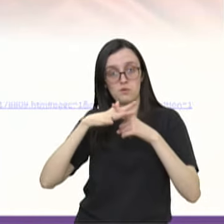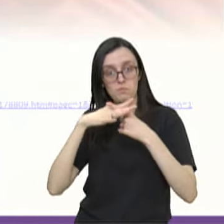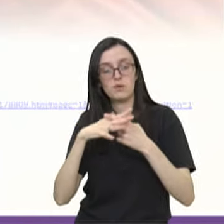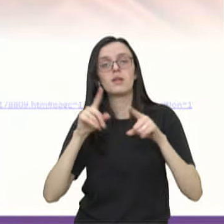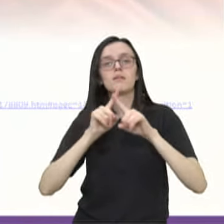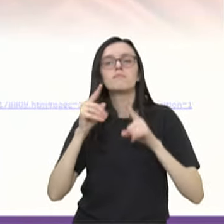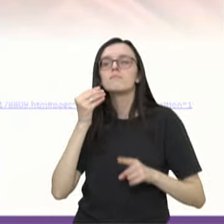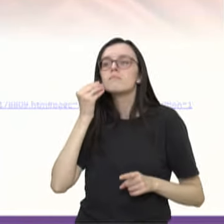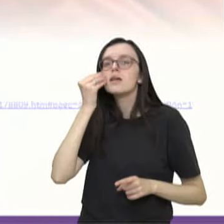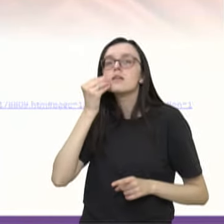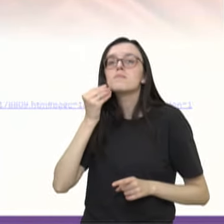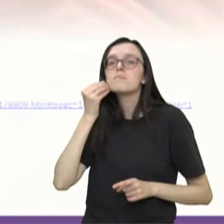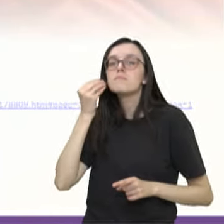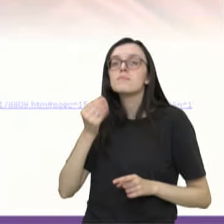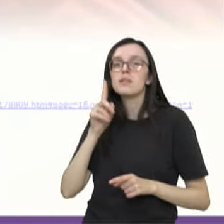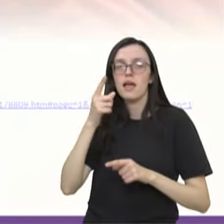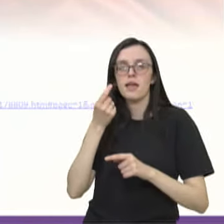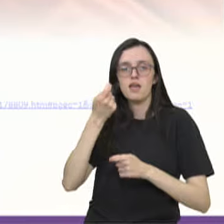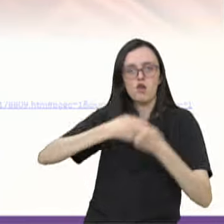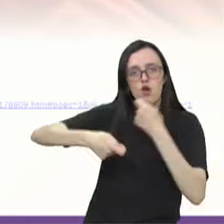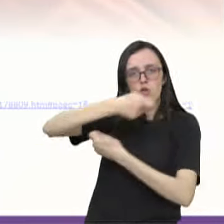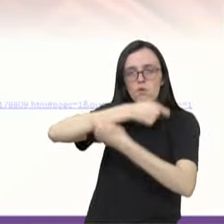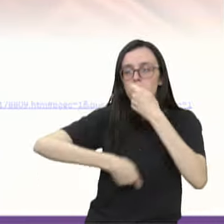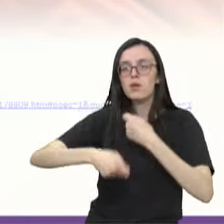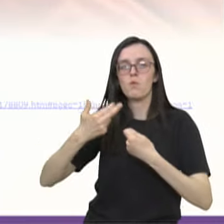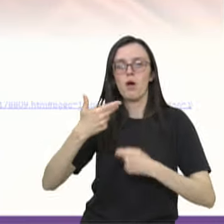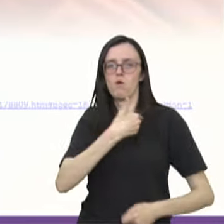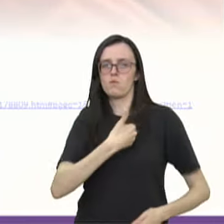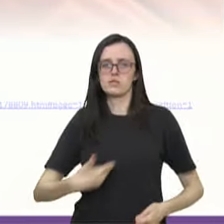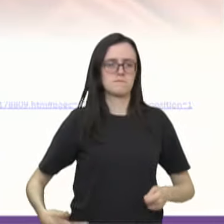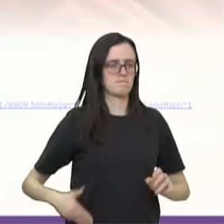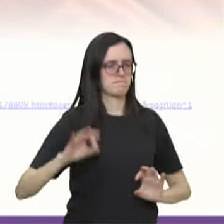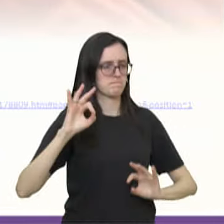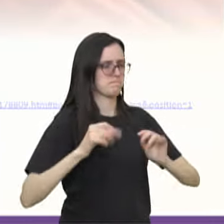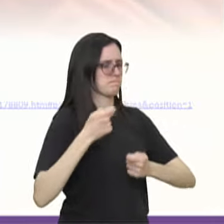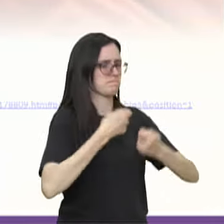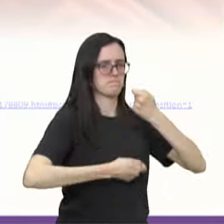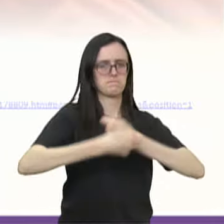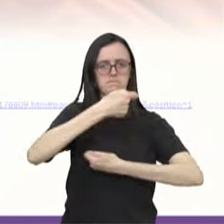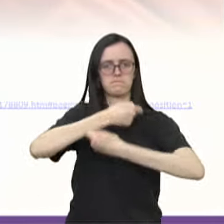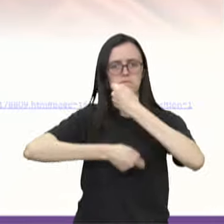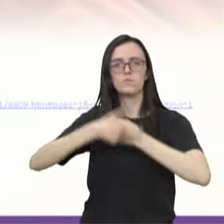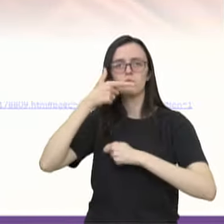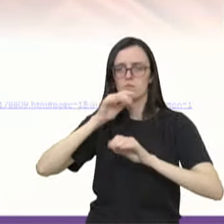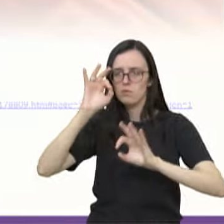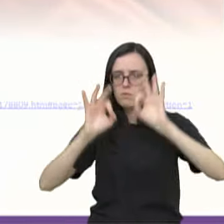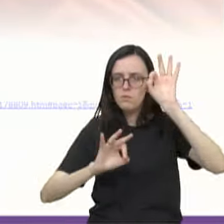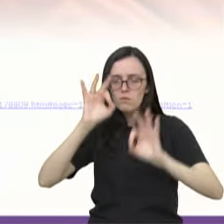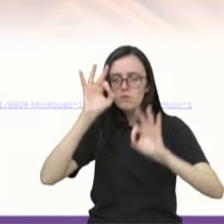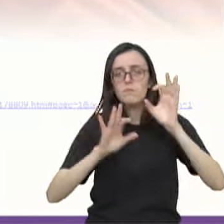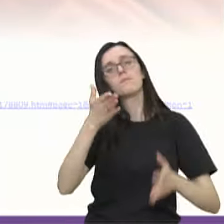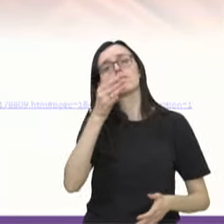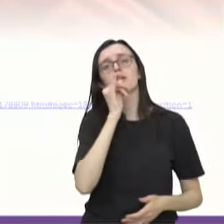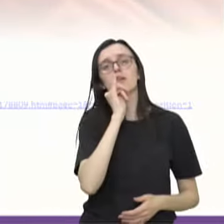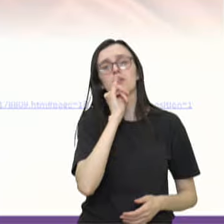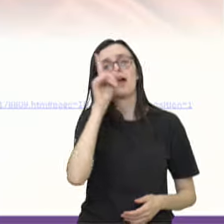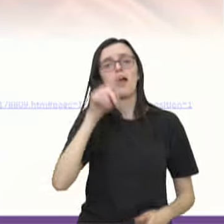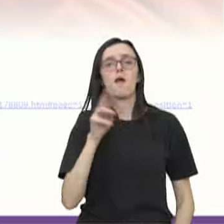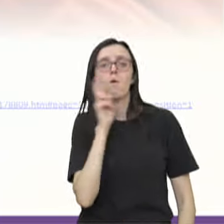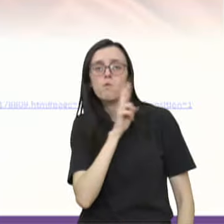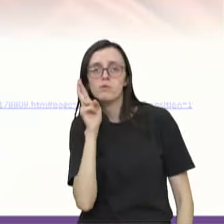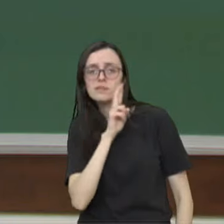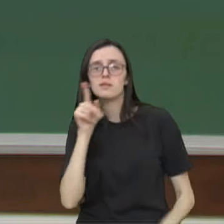que experimentaram uma economia planificada, onde o Estado organizava e desenvolvia toda essa economia, como, por exemplo, a